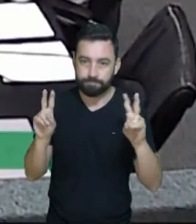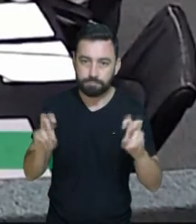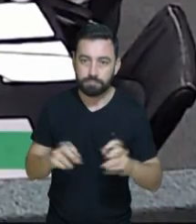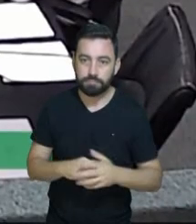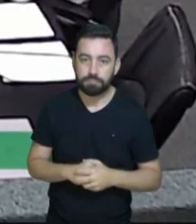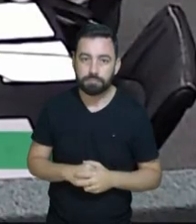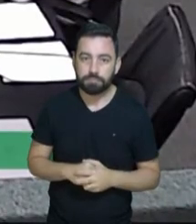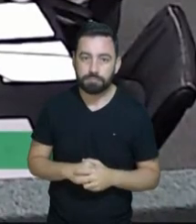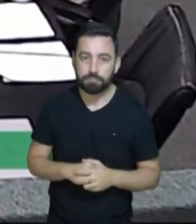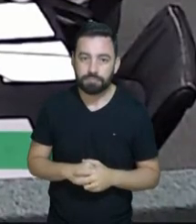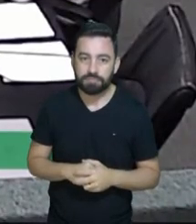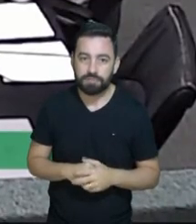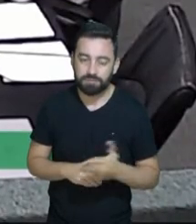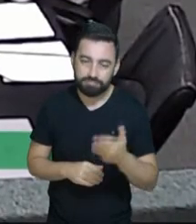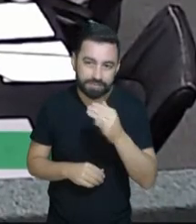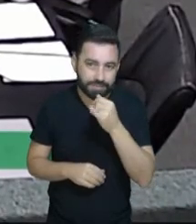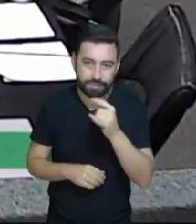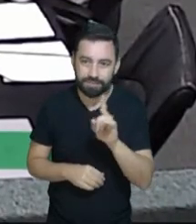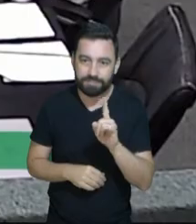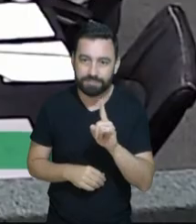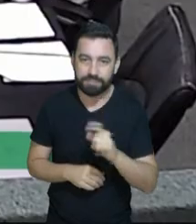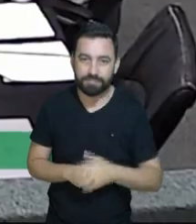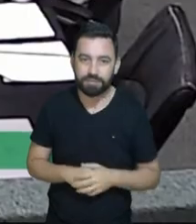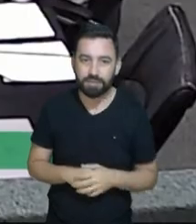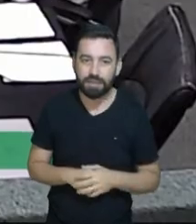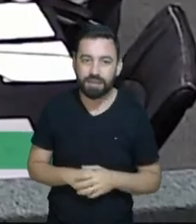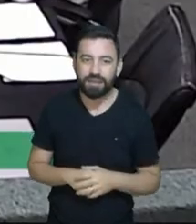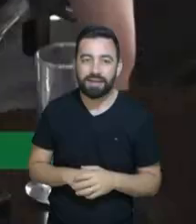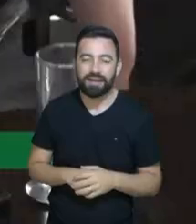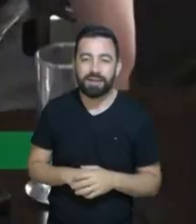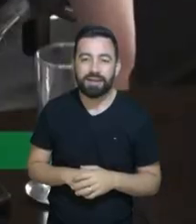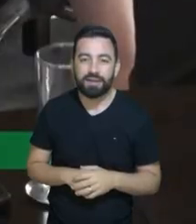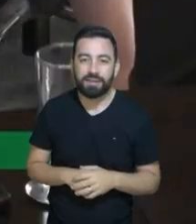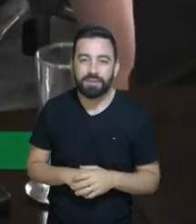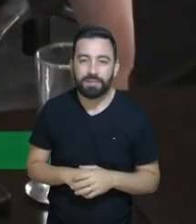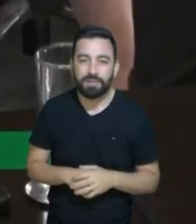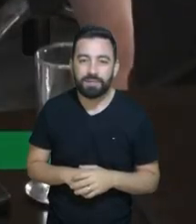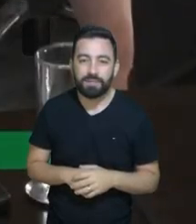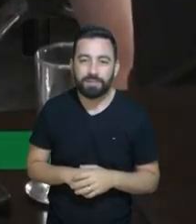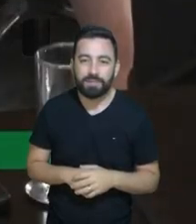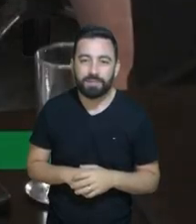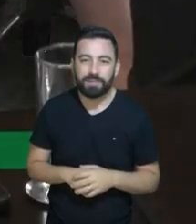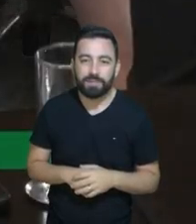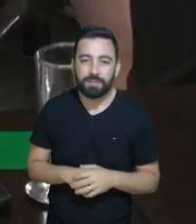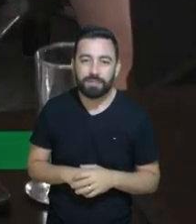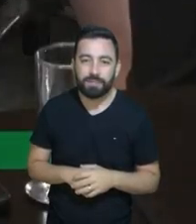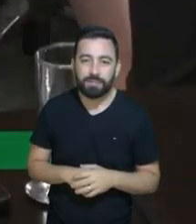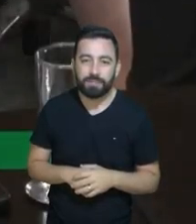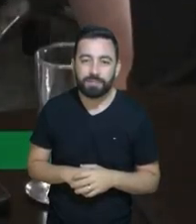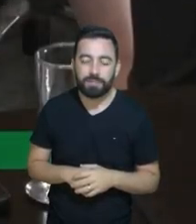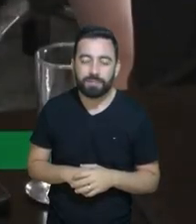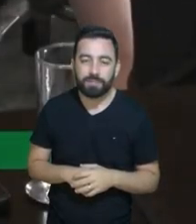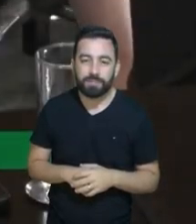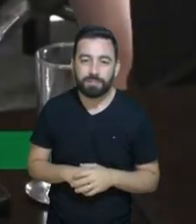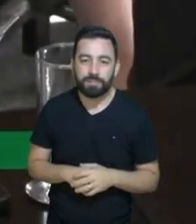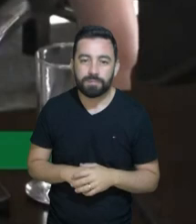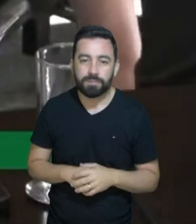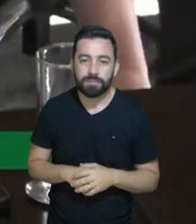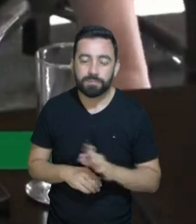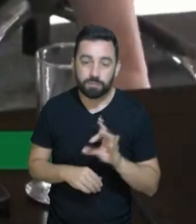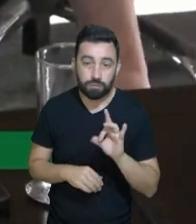fica chateado Maurício só dizendo que eu fico chateado eh obrigado era mas só para